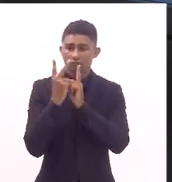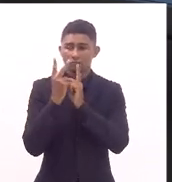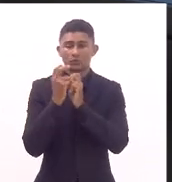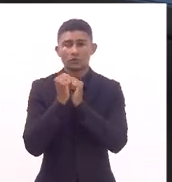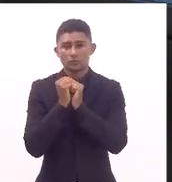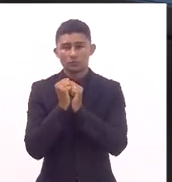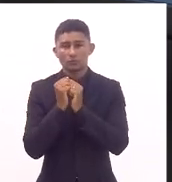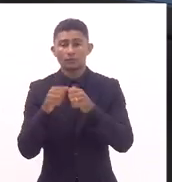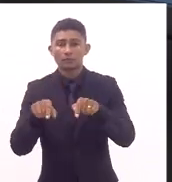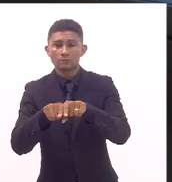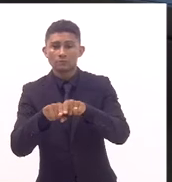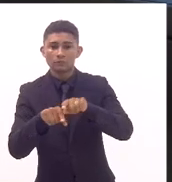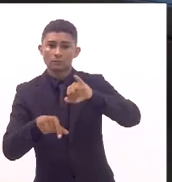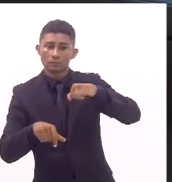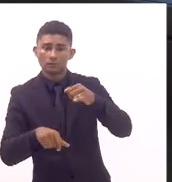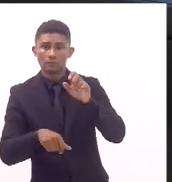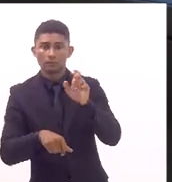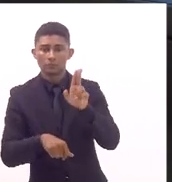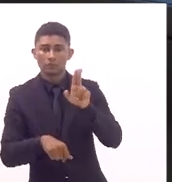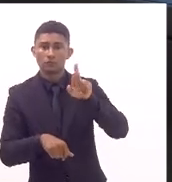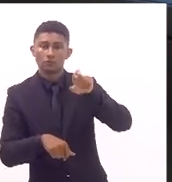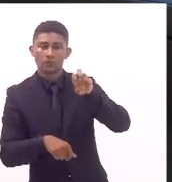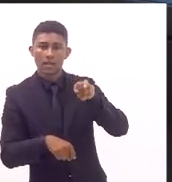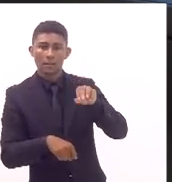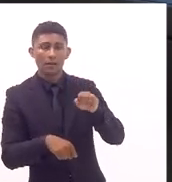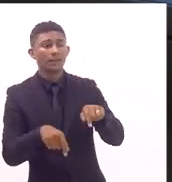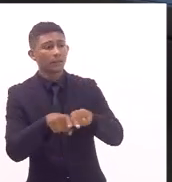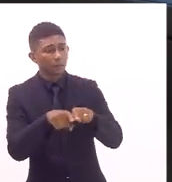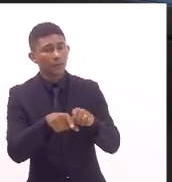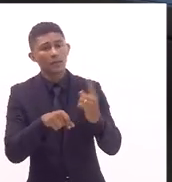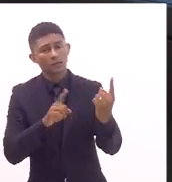a Jurema também trabalhou comigo